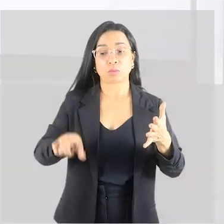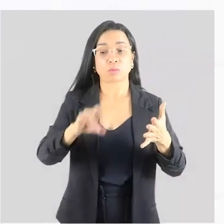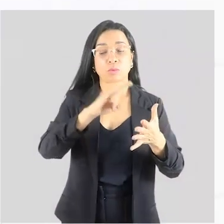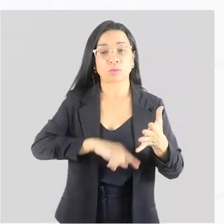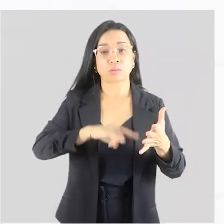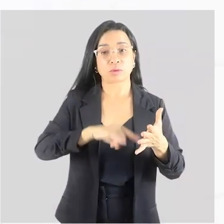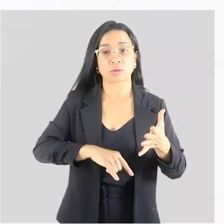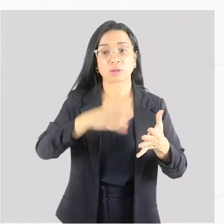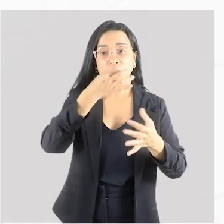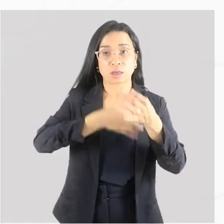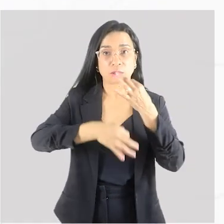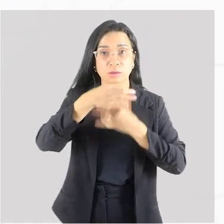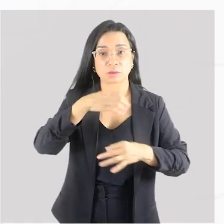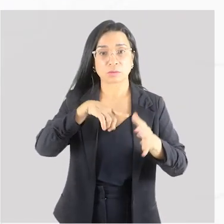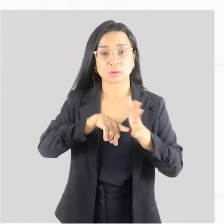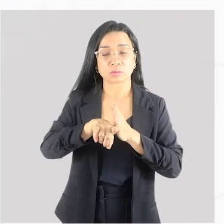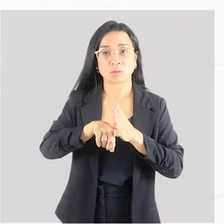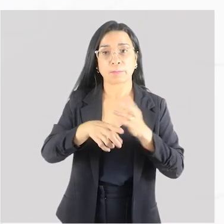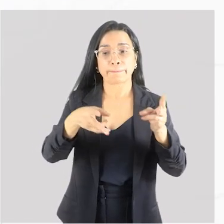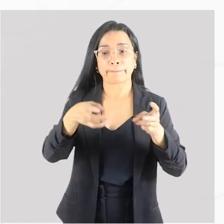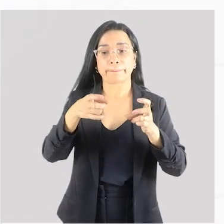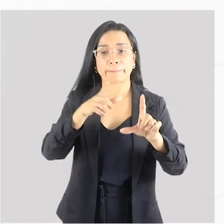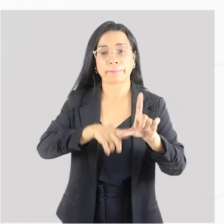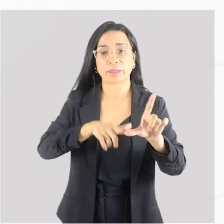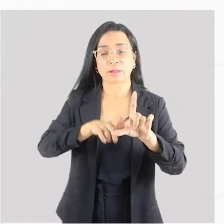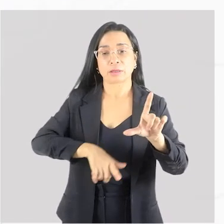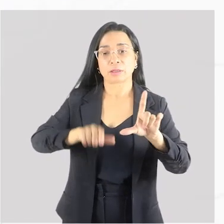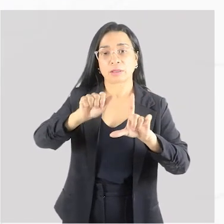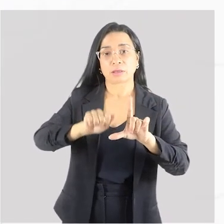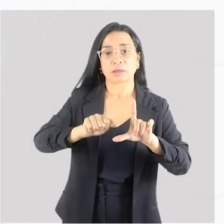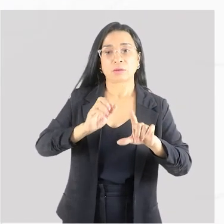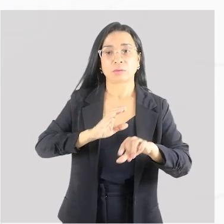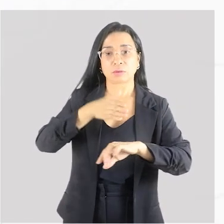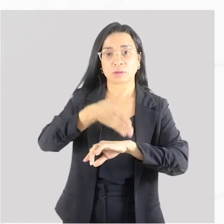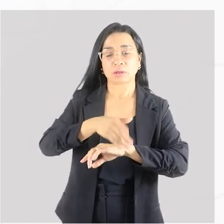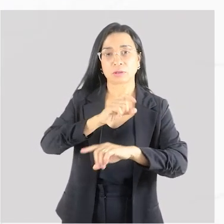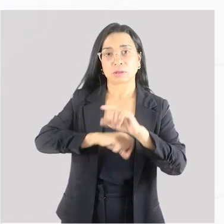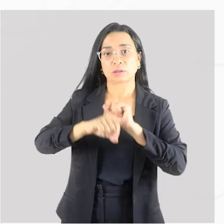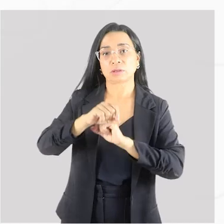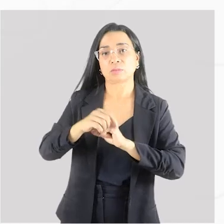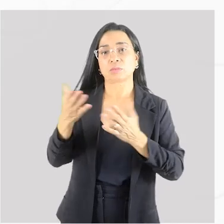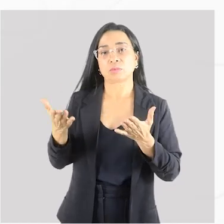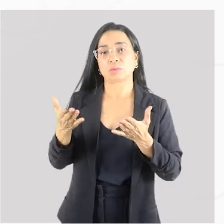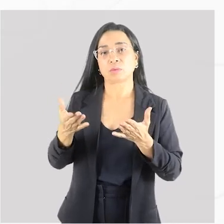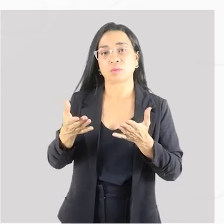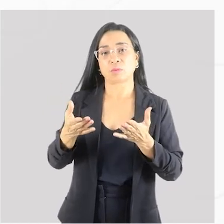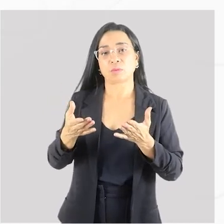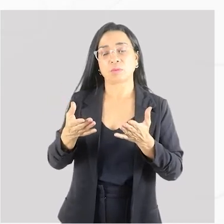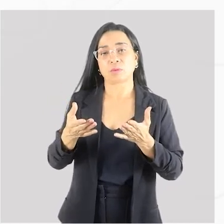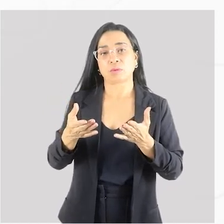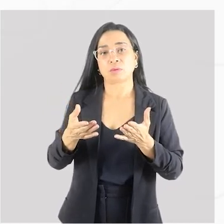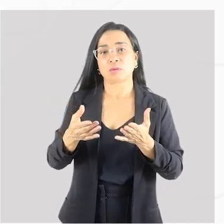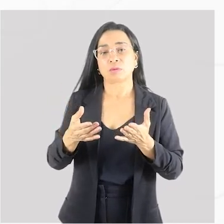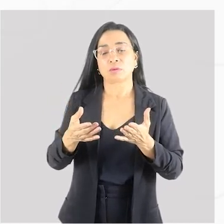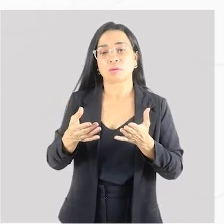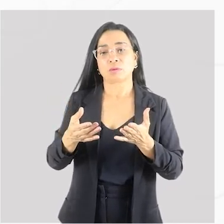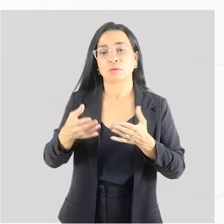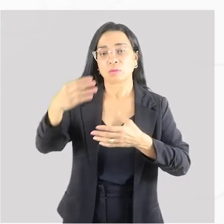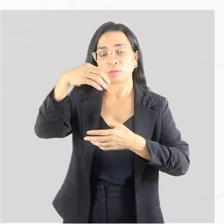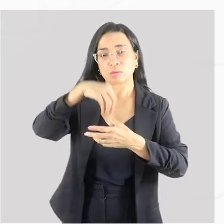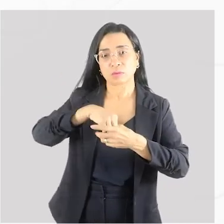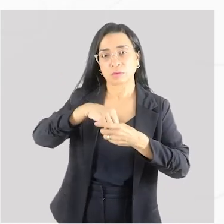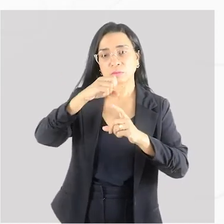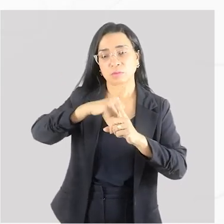isso. Então você vai perceber que a letra A, quando nós entramos no estágio civil, ou seja, no Estado ou